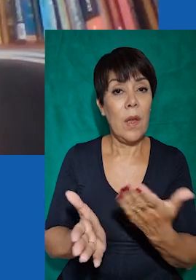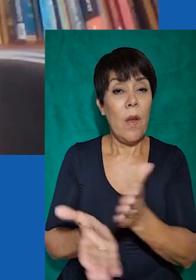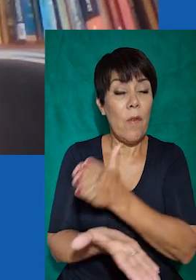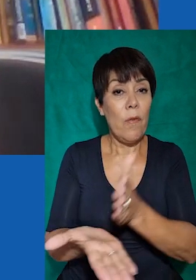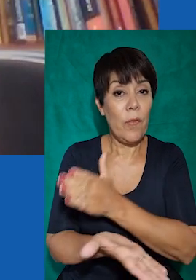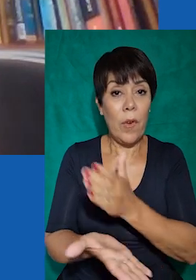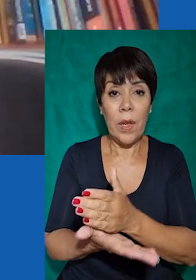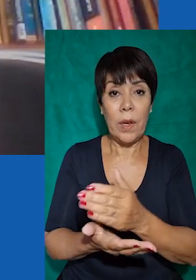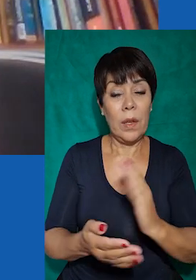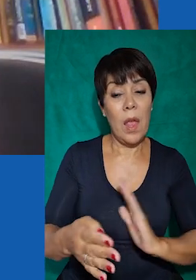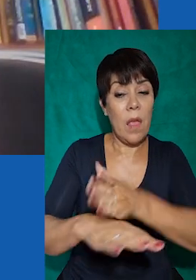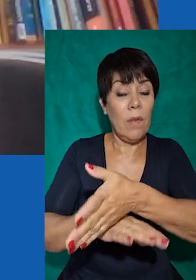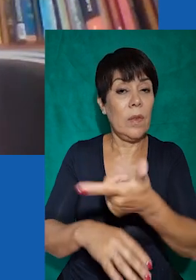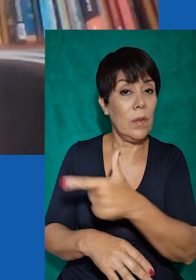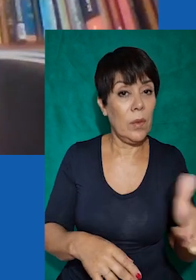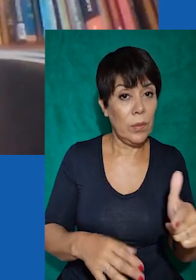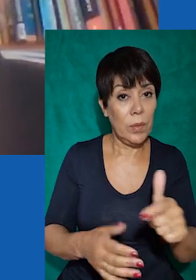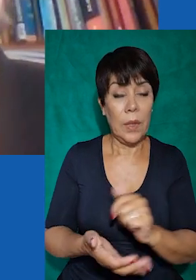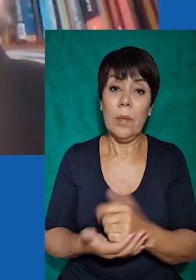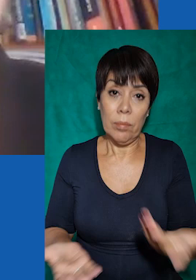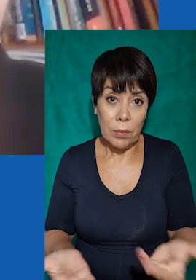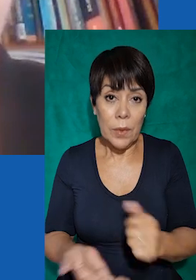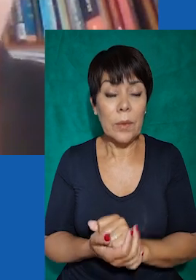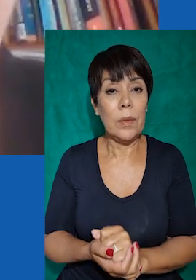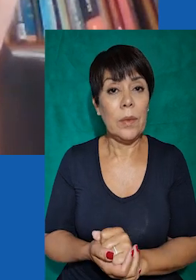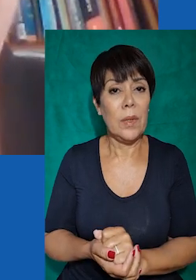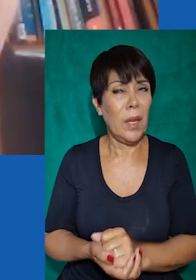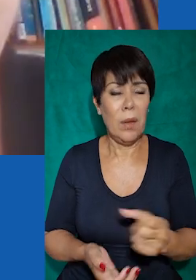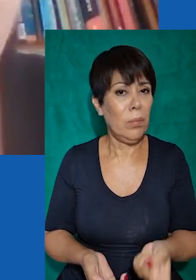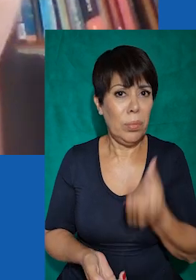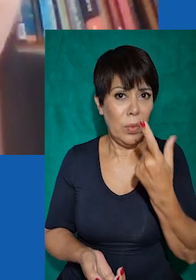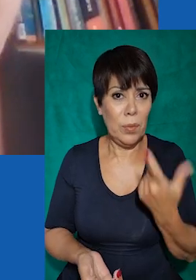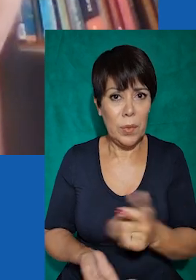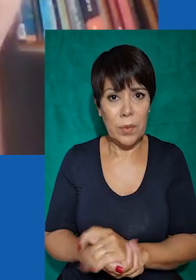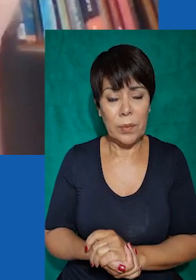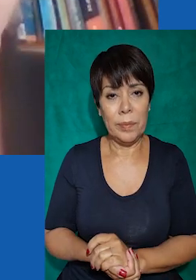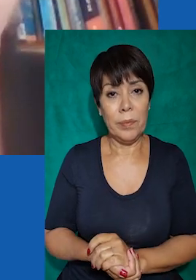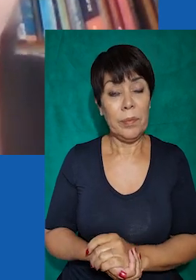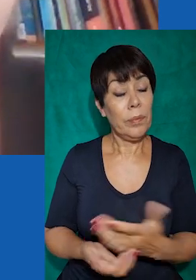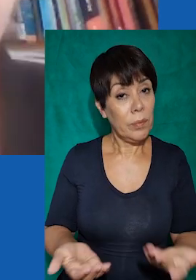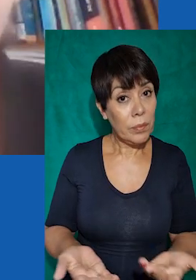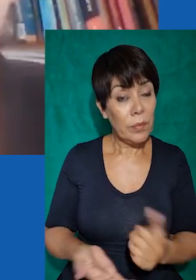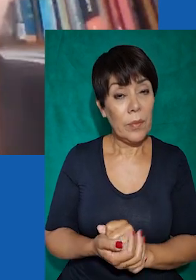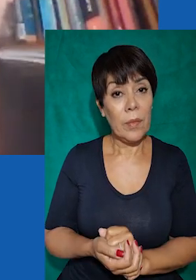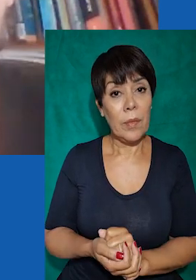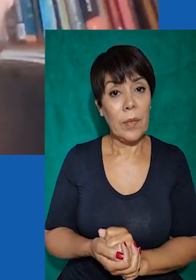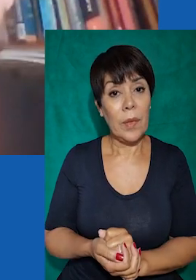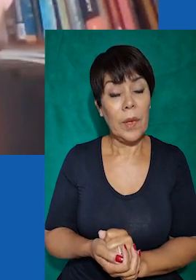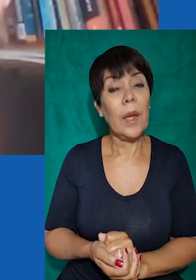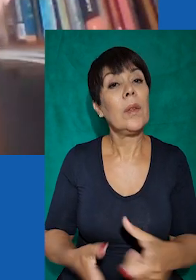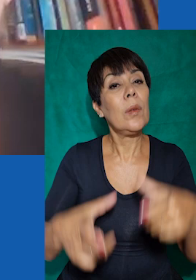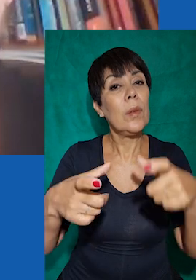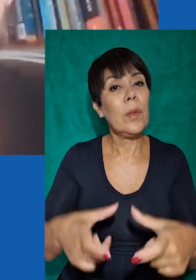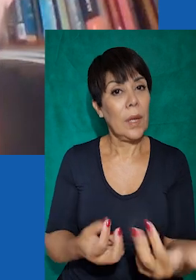não estão invadidos, né? Quer dizer, é um escândalo. Isso é nessa